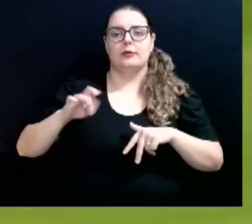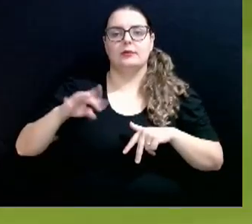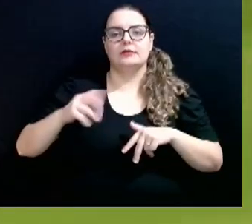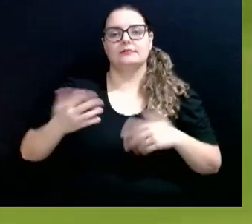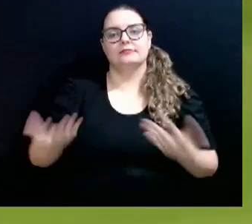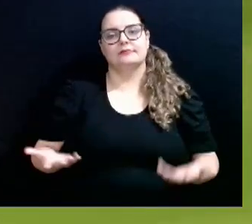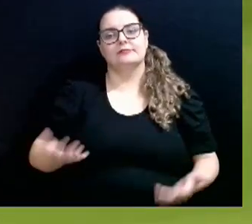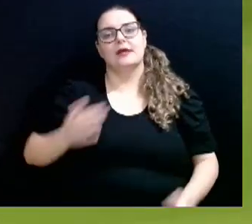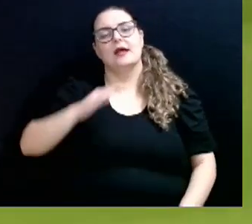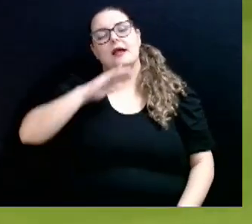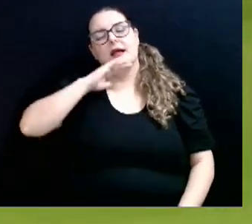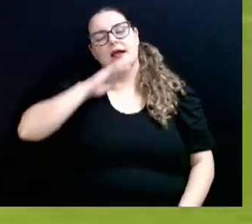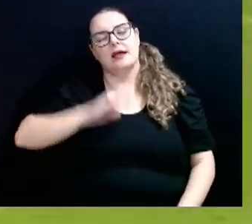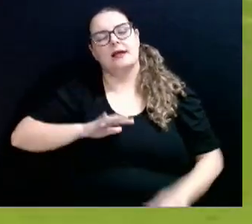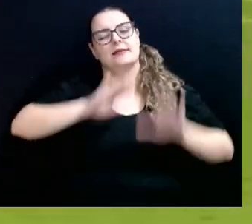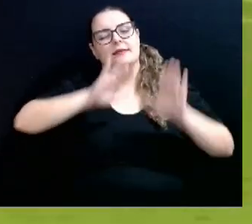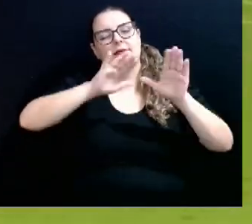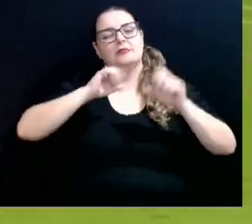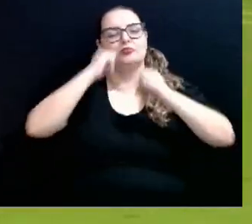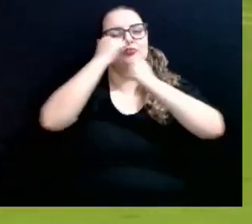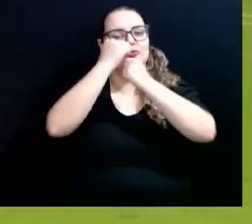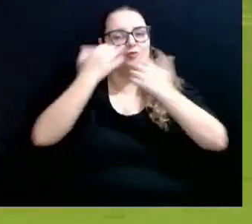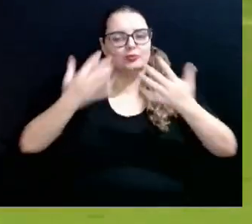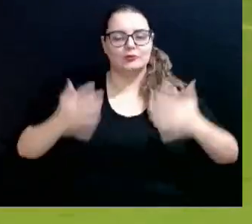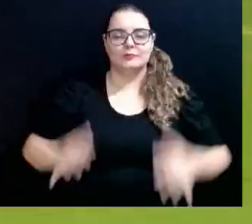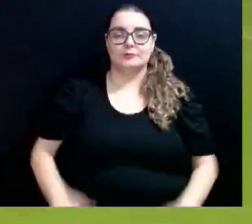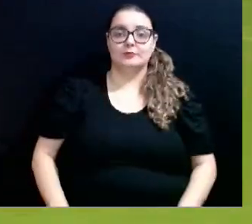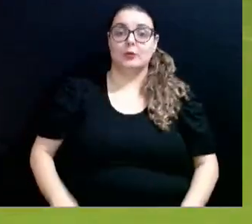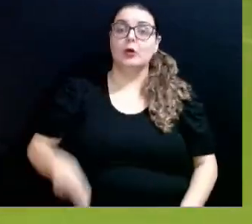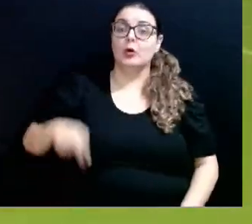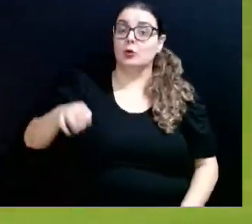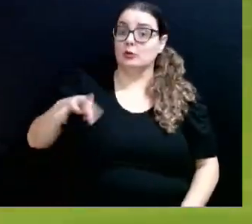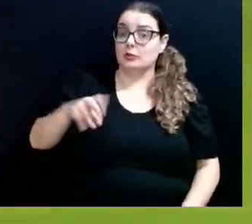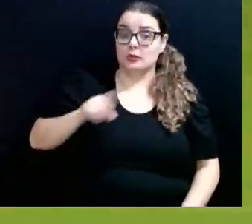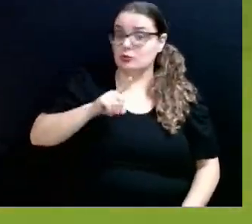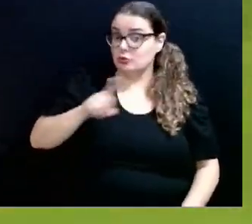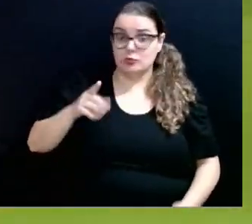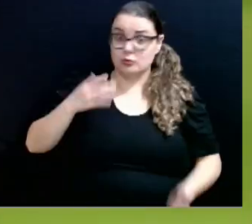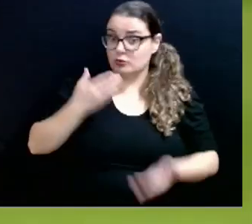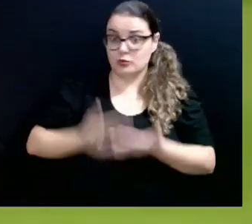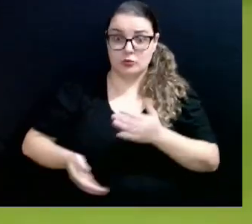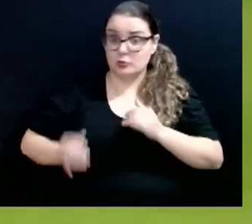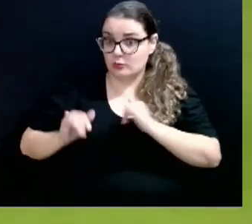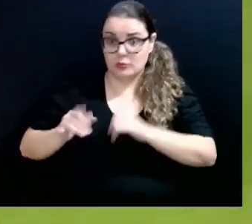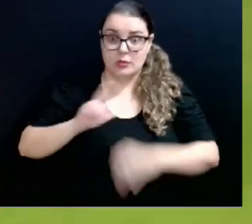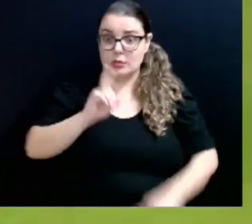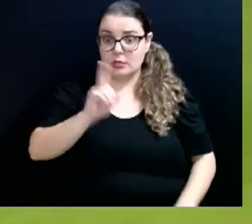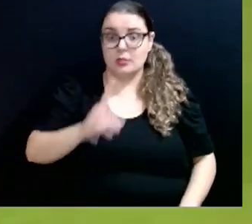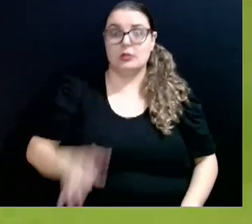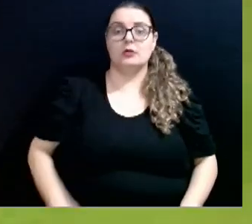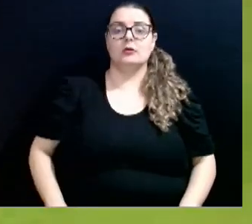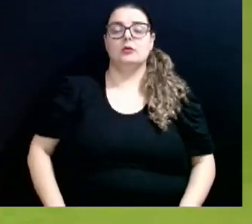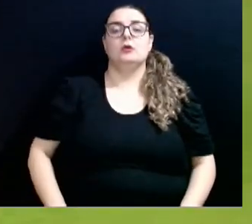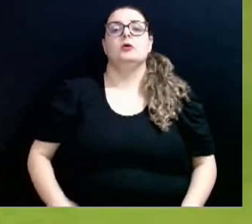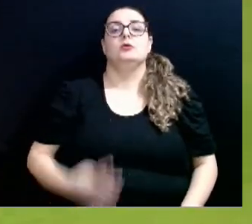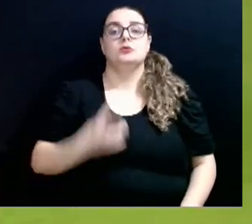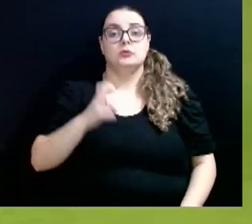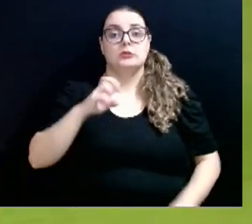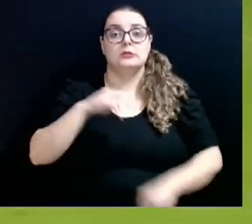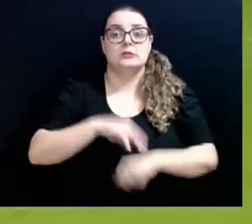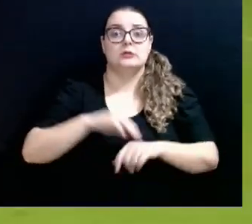bugrino, defesaça. O Náutico não desistiu, aos 45 minutos, finalização